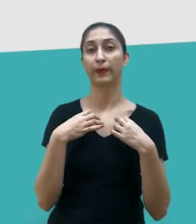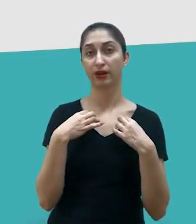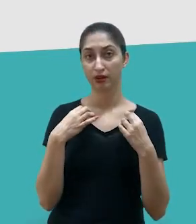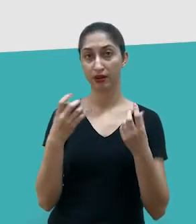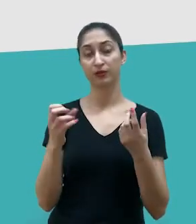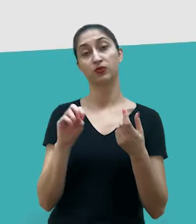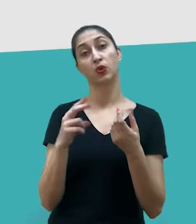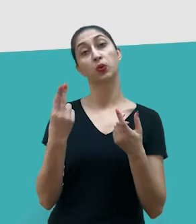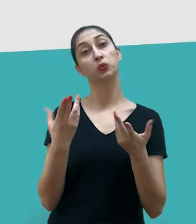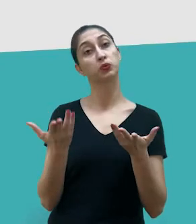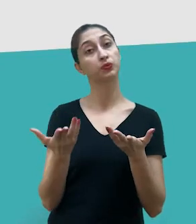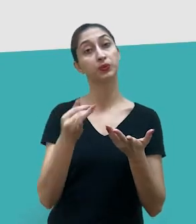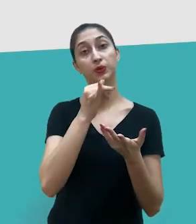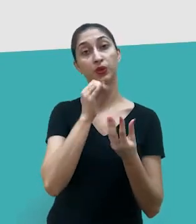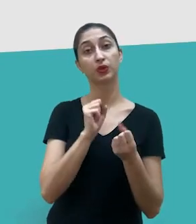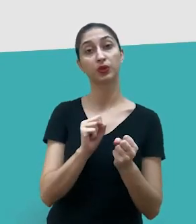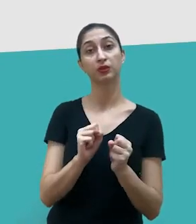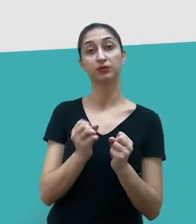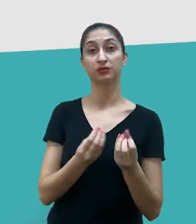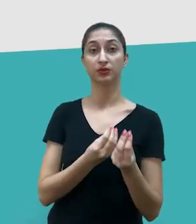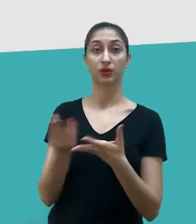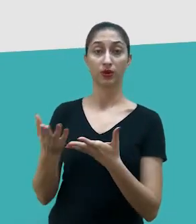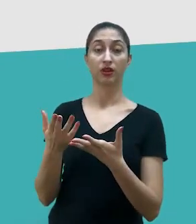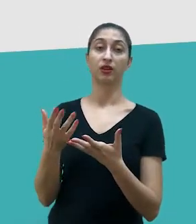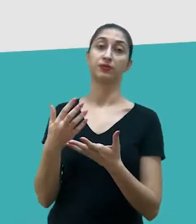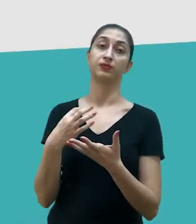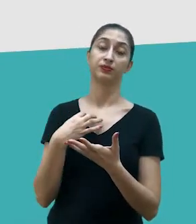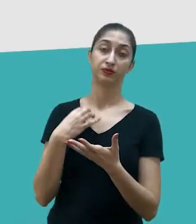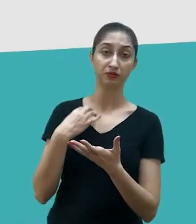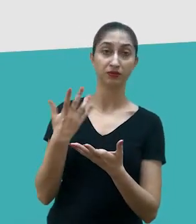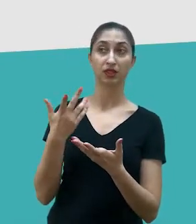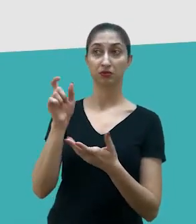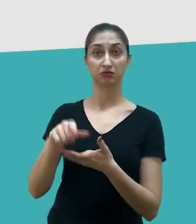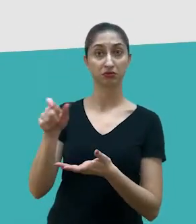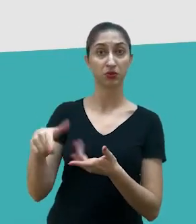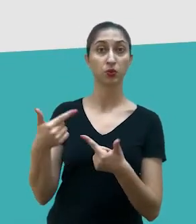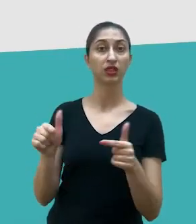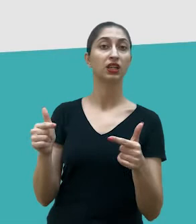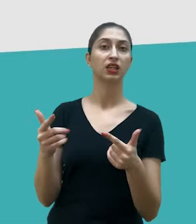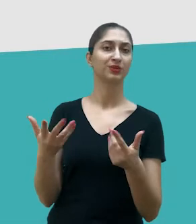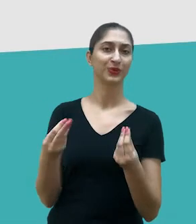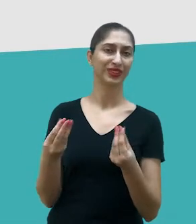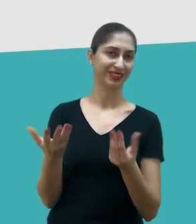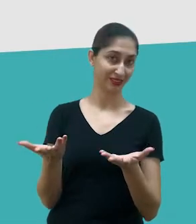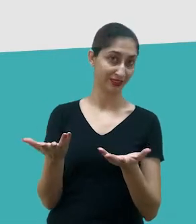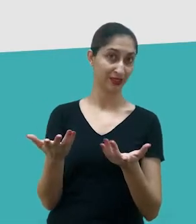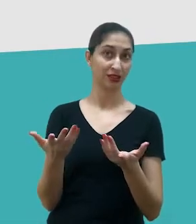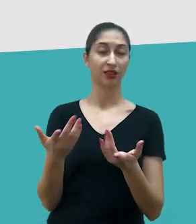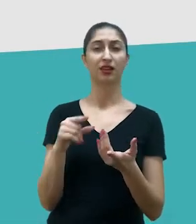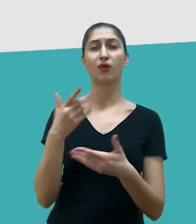melhor, que tal doar para quem não tem tanto? E não tem sensação melhor do